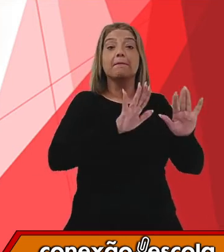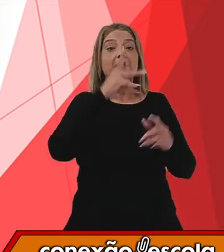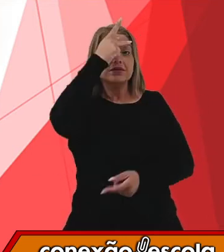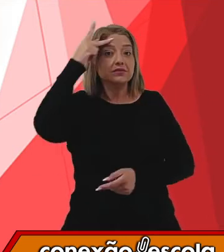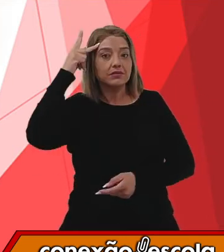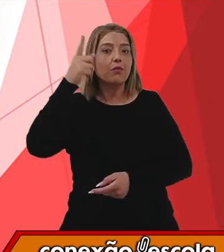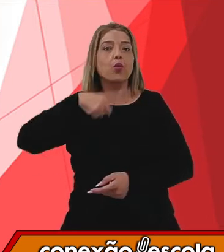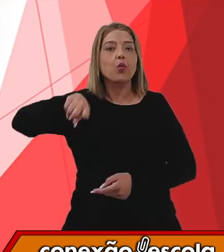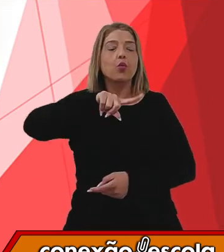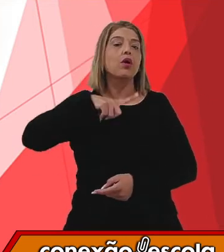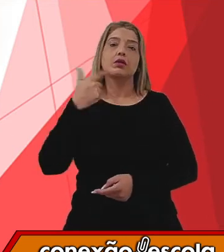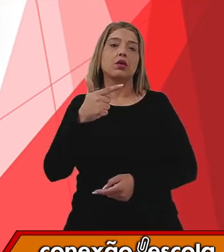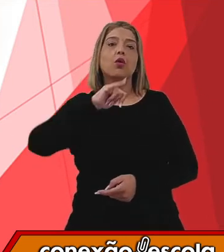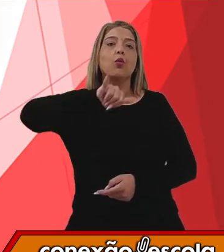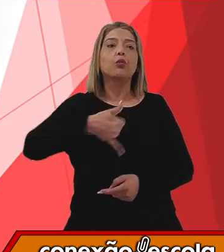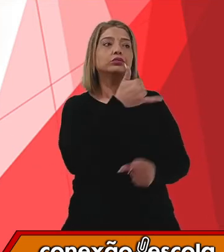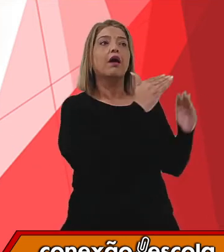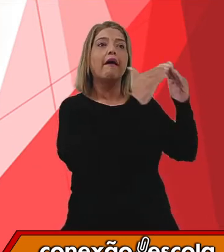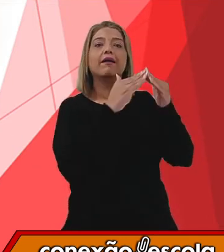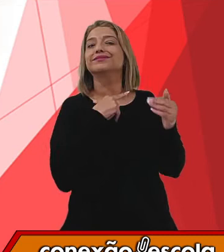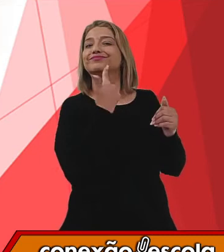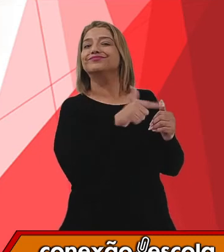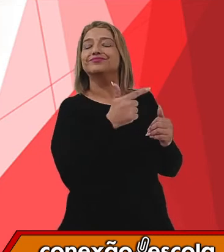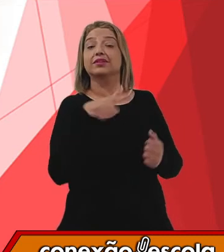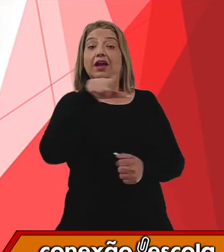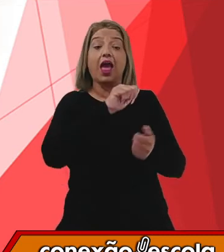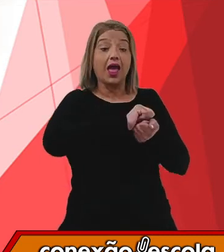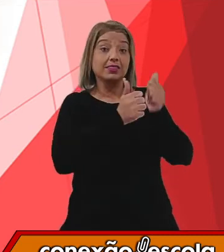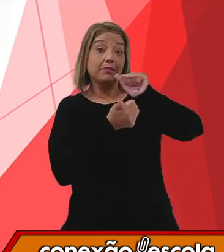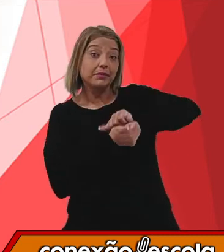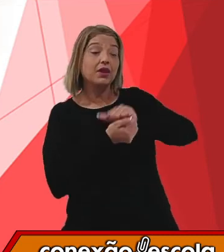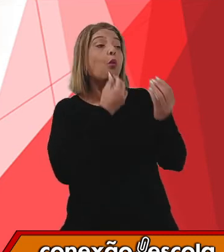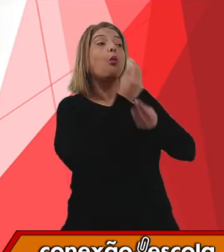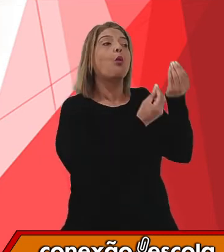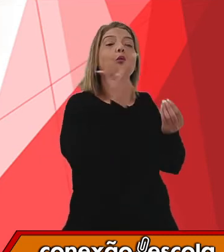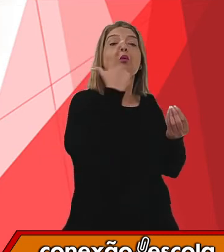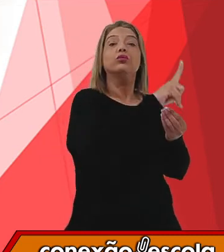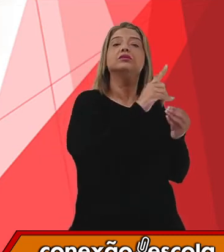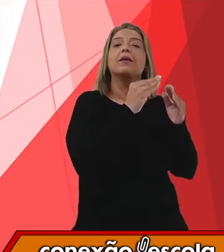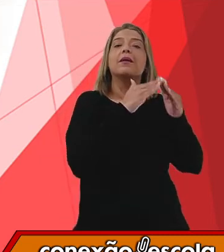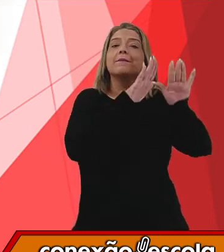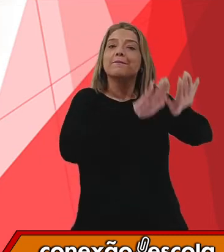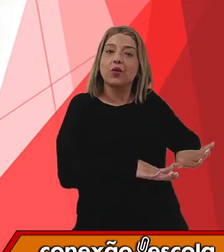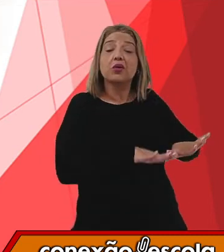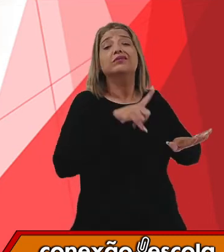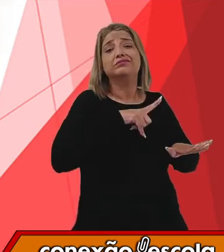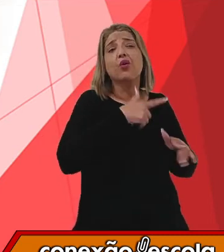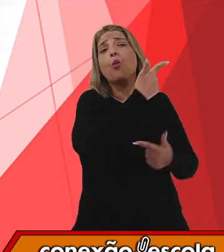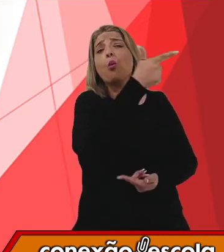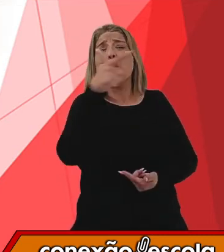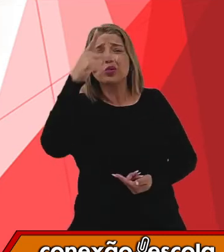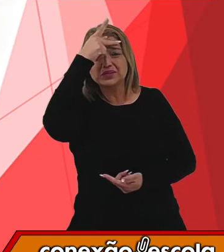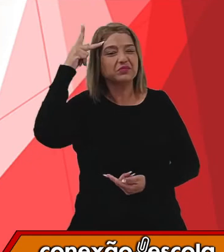pessoas tiveram lugar na cidade. Algumas se adaptaram e outras foram deixadas à margem. Como